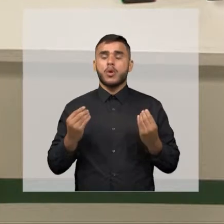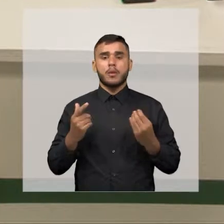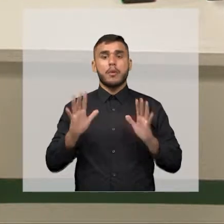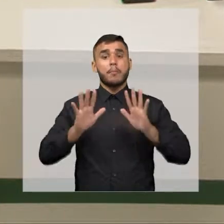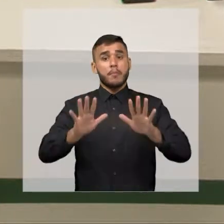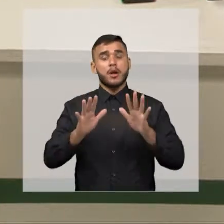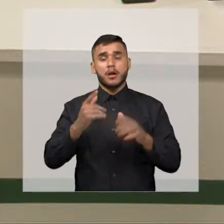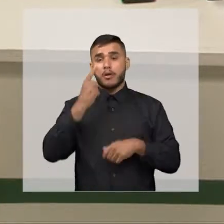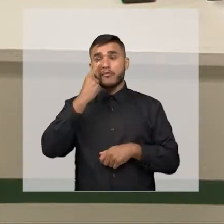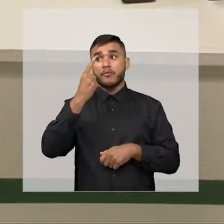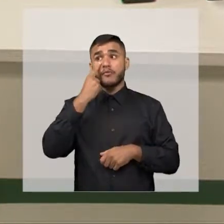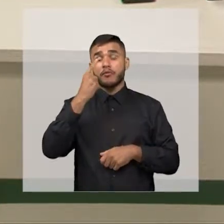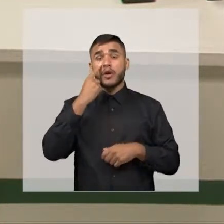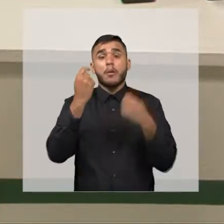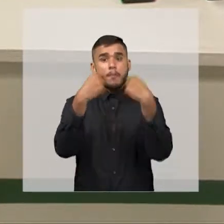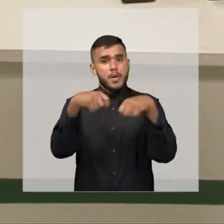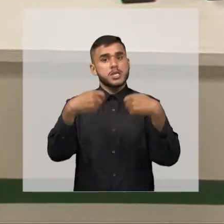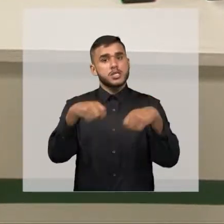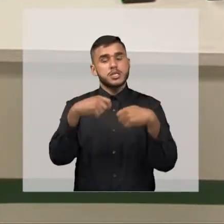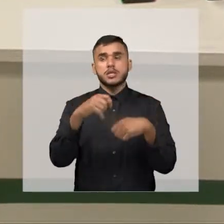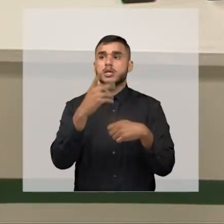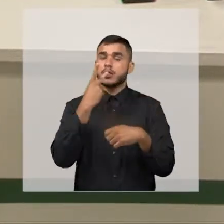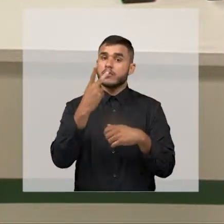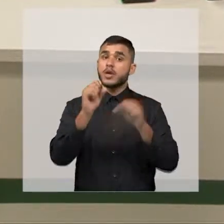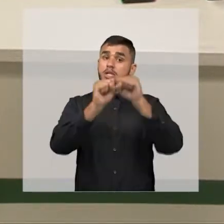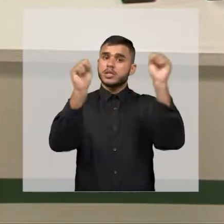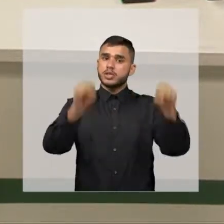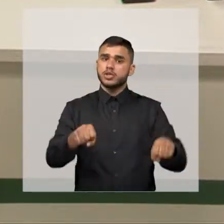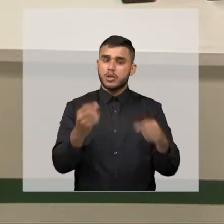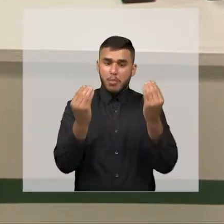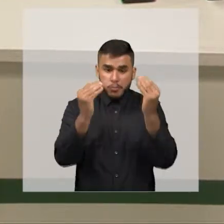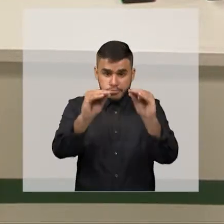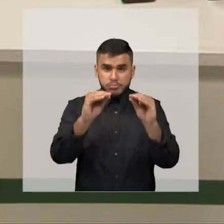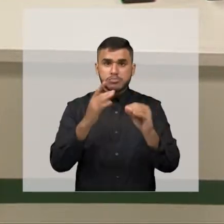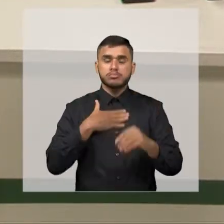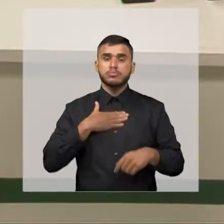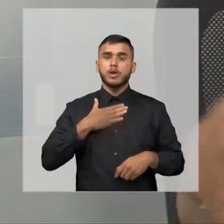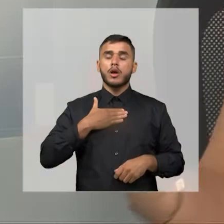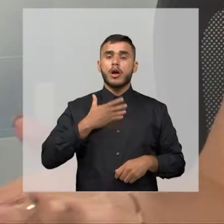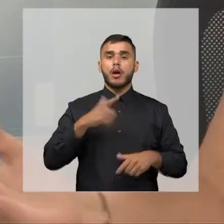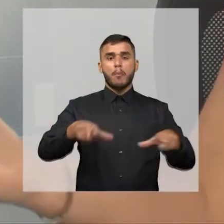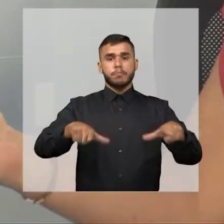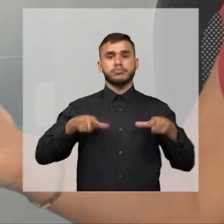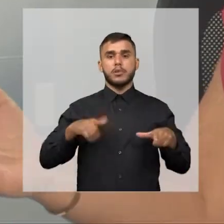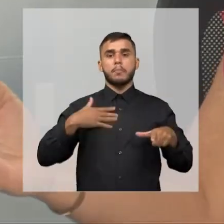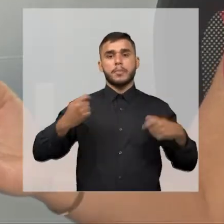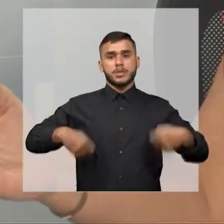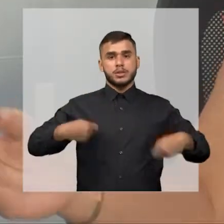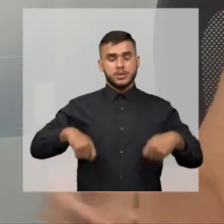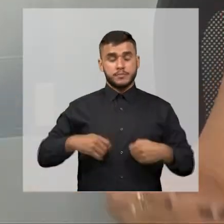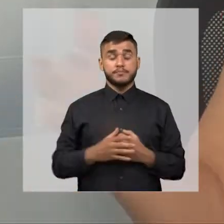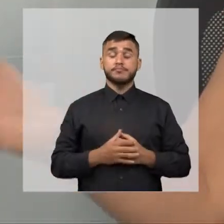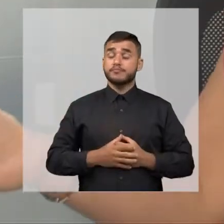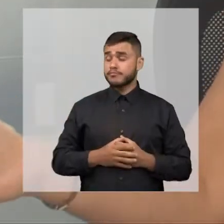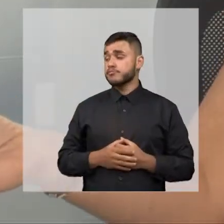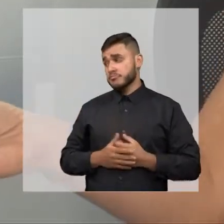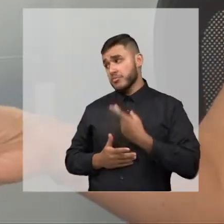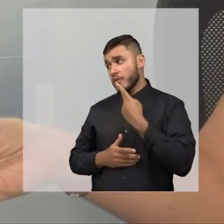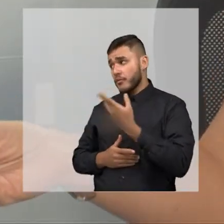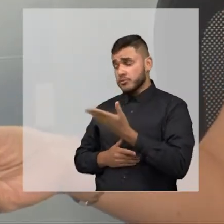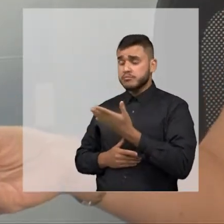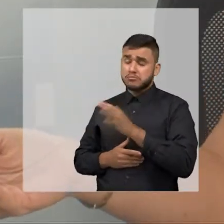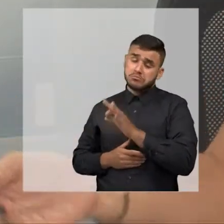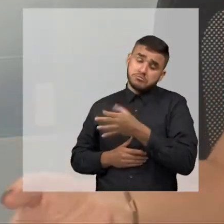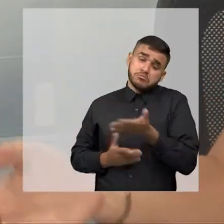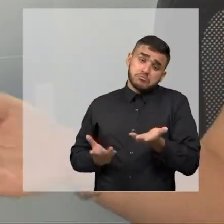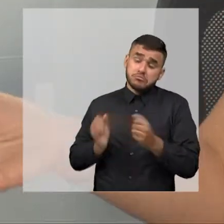e não tem registro. Vamos ver, né? Aí, como é que ele vai abrir? Ele até prorrogou isso, legalizou isso daí por meio